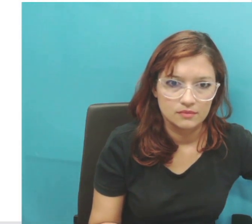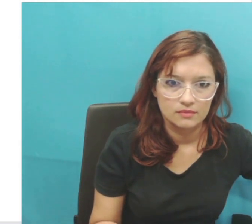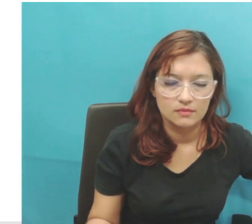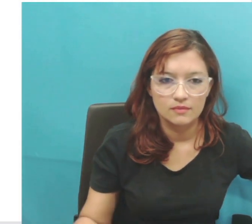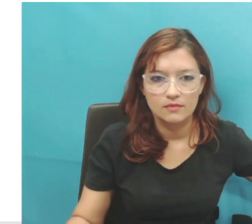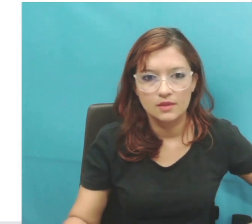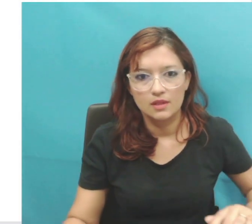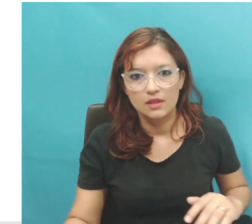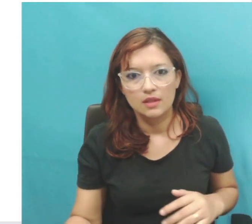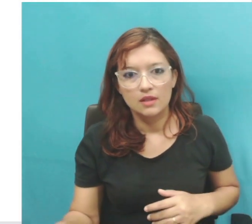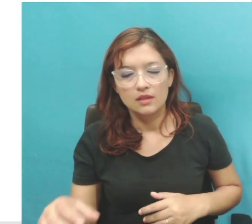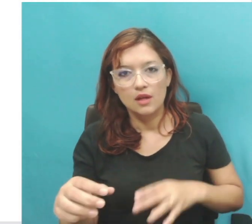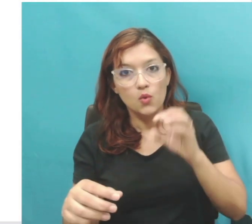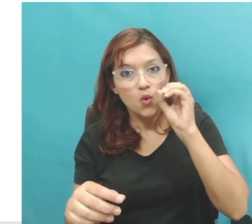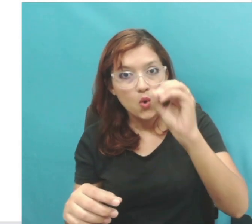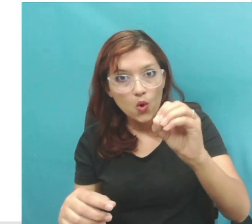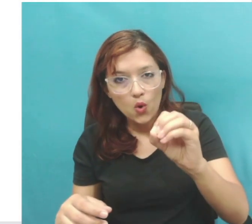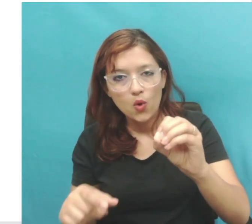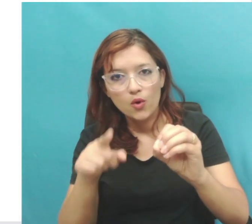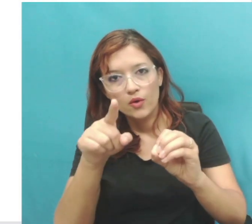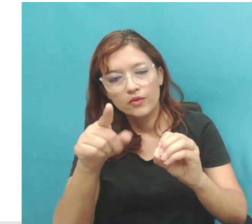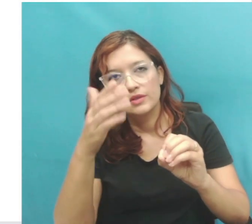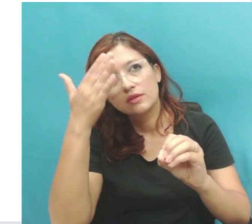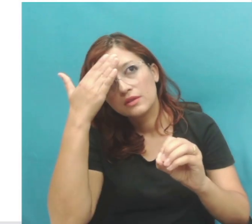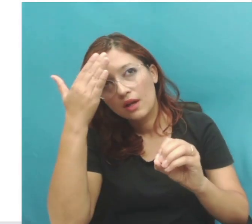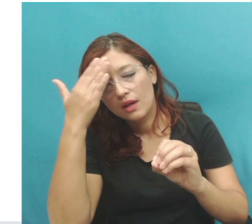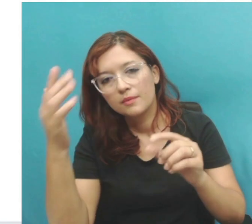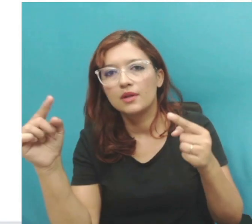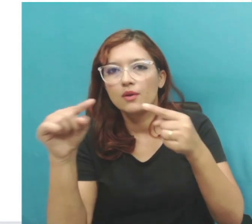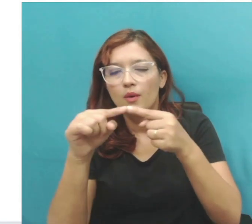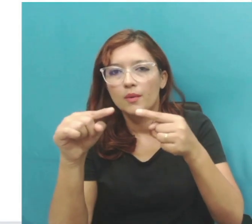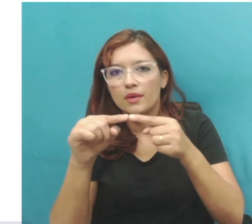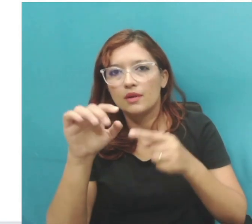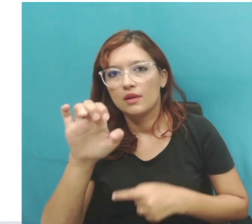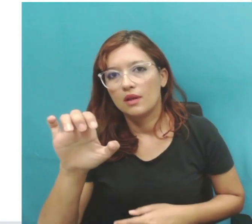mas a gente pode trazer ele